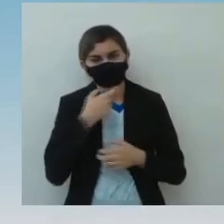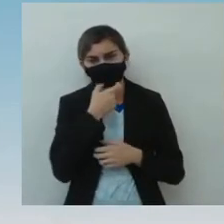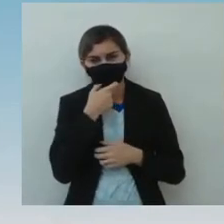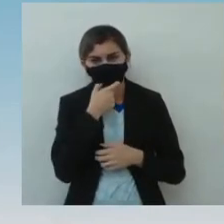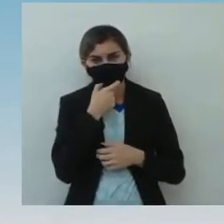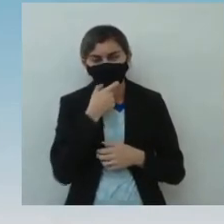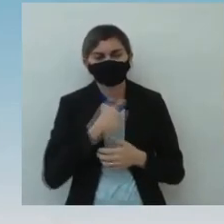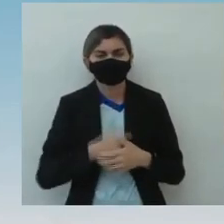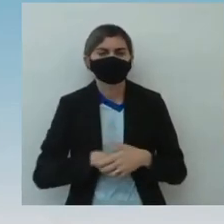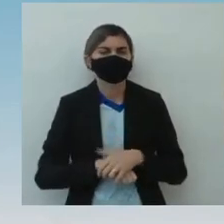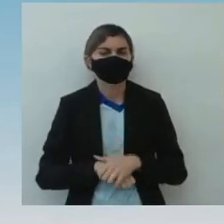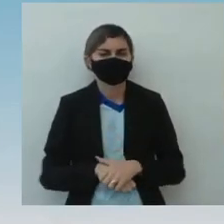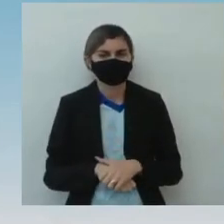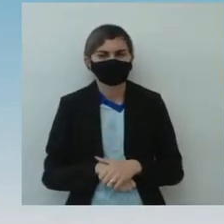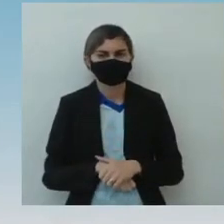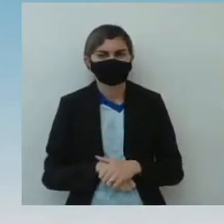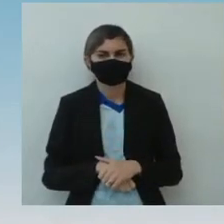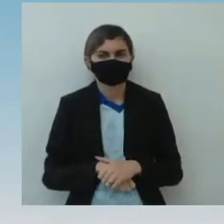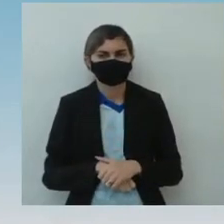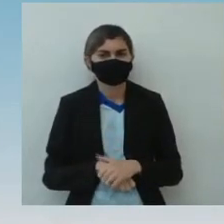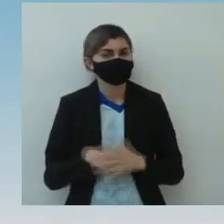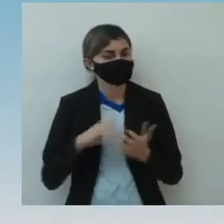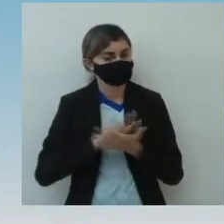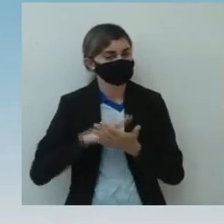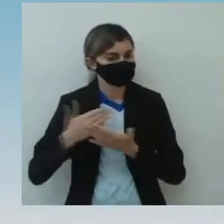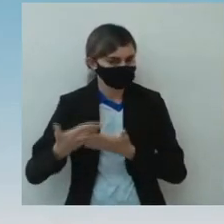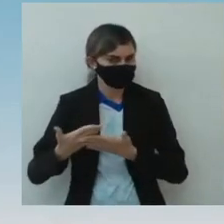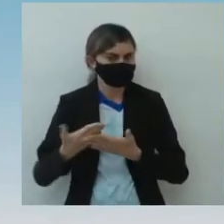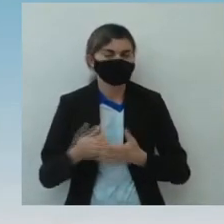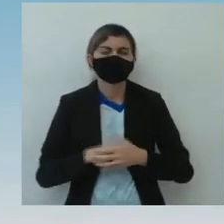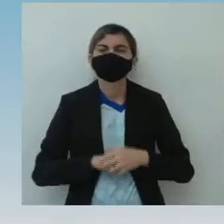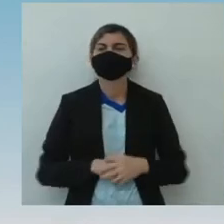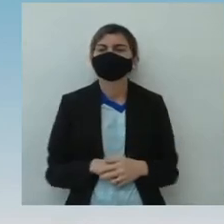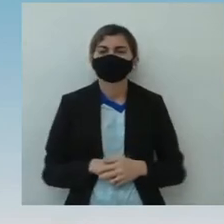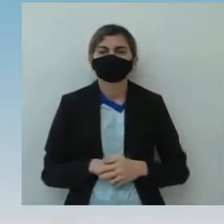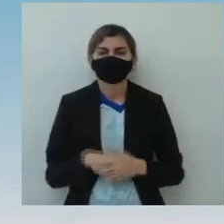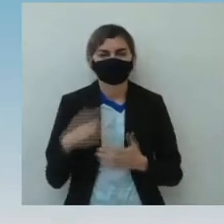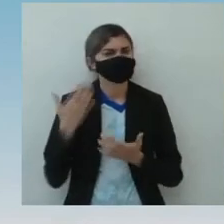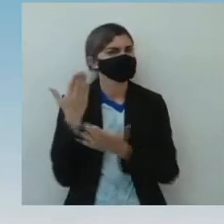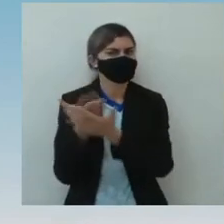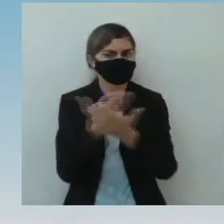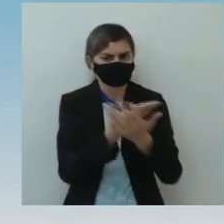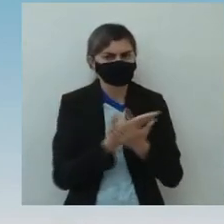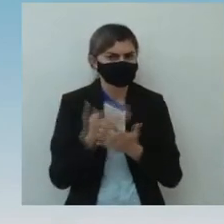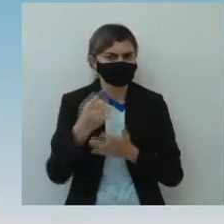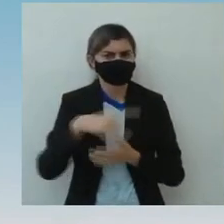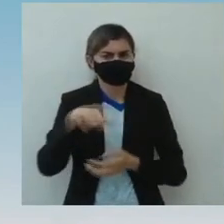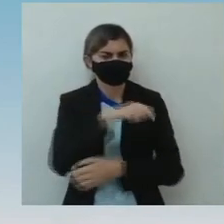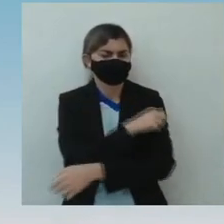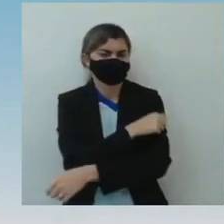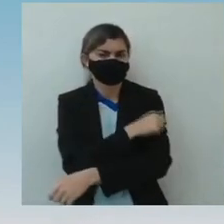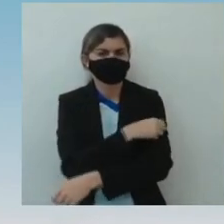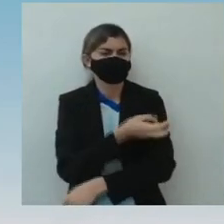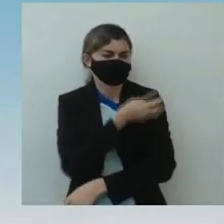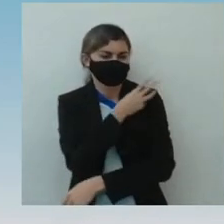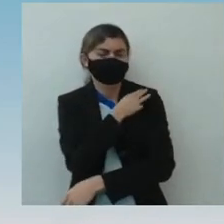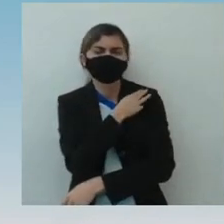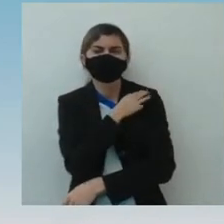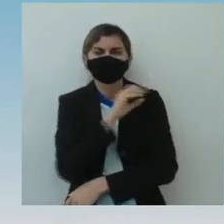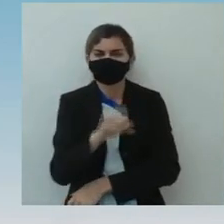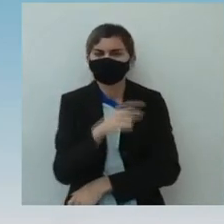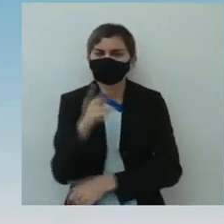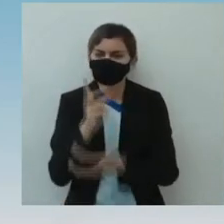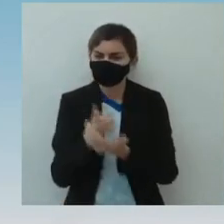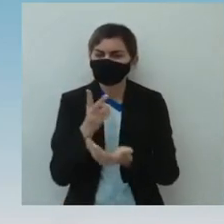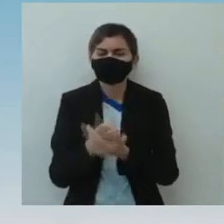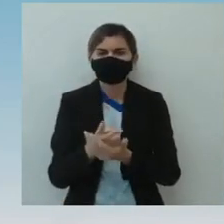two Lee High School traduzido os estudantes alunos do ensino médio são